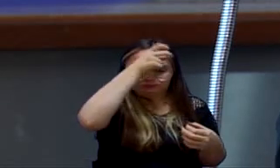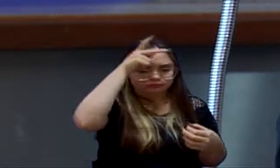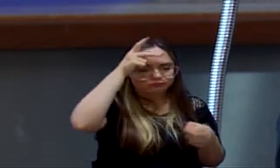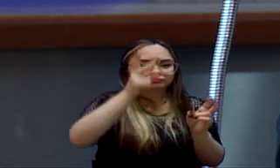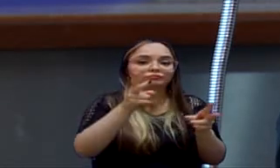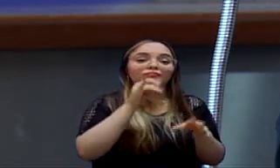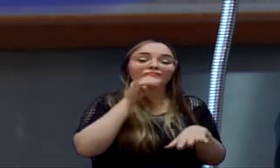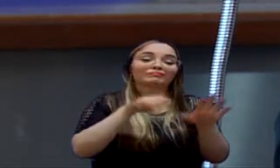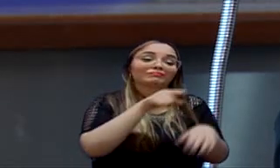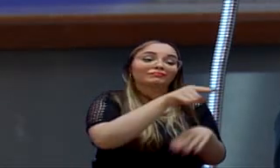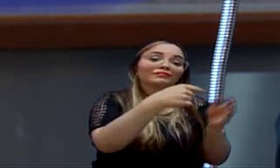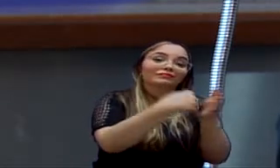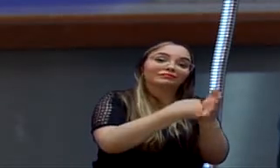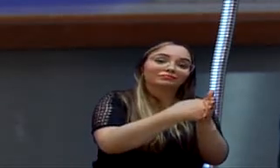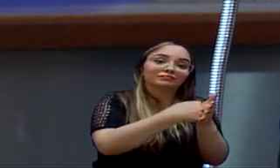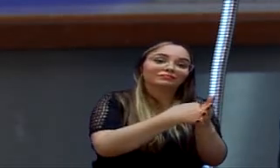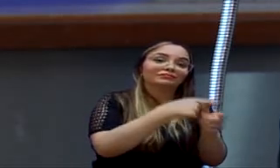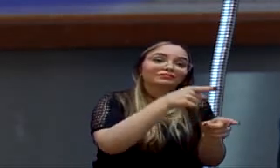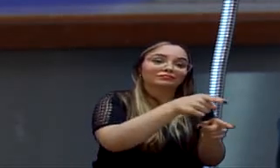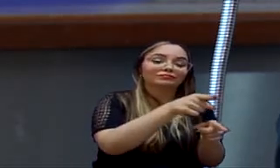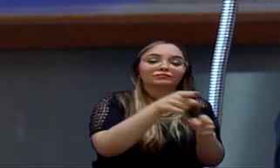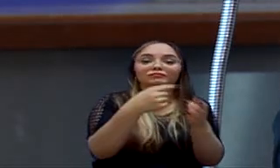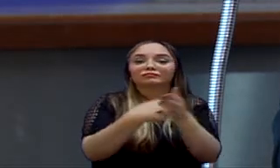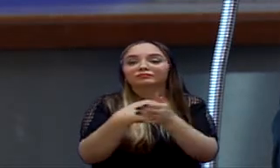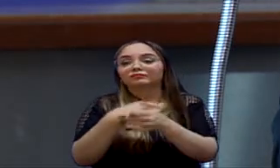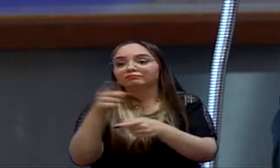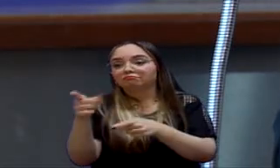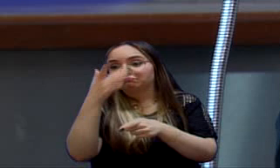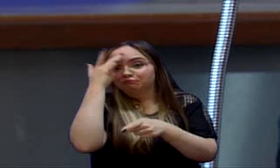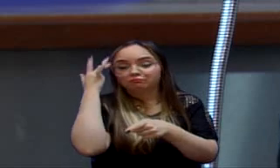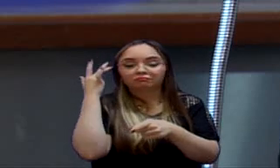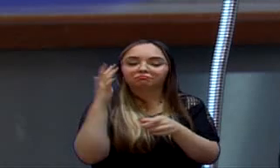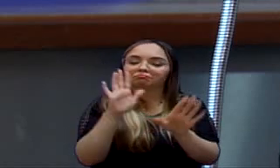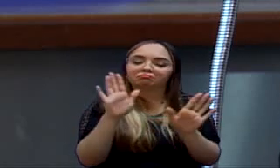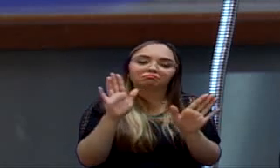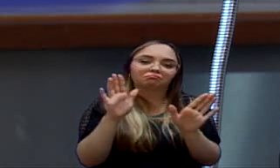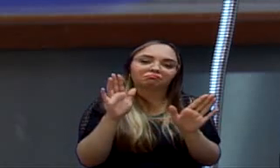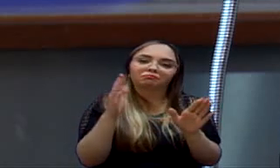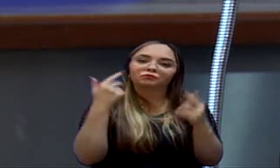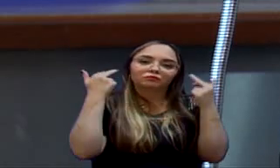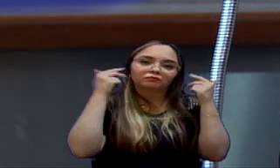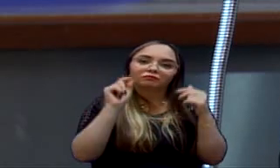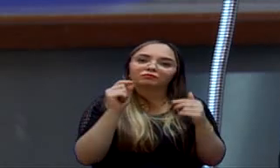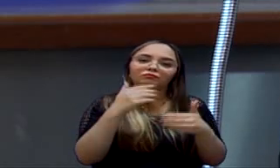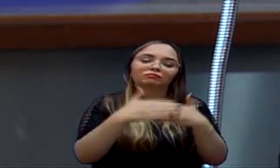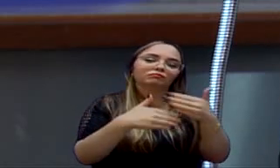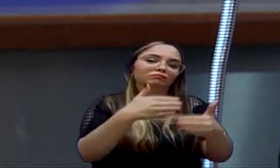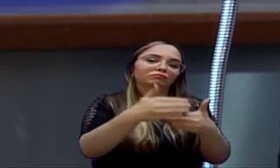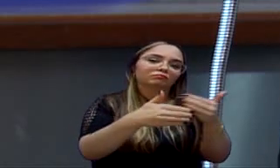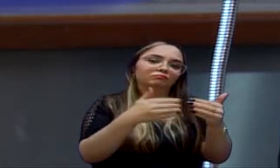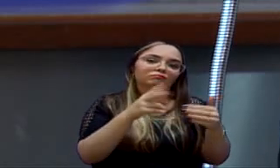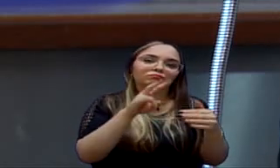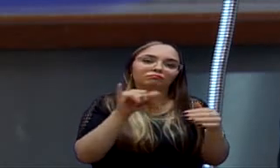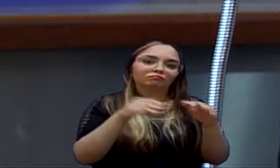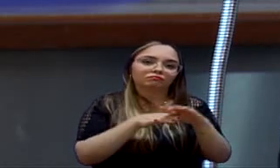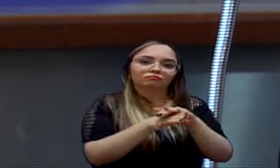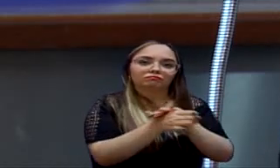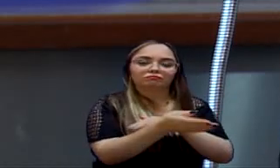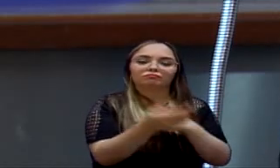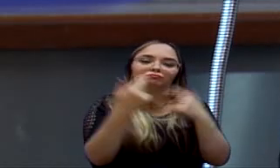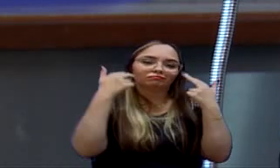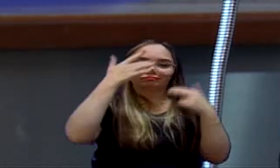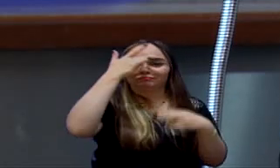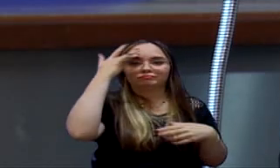exame x esse exame Y vai ser no prestador a operador B é natural que isso com o tempo seja absorvido na rotina